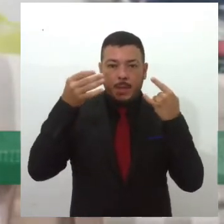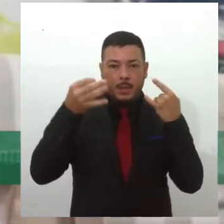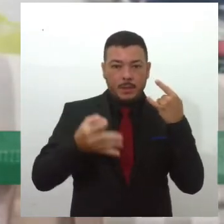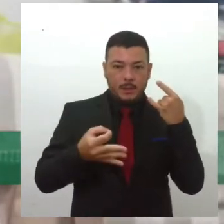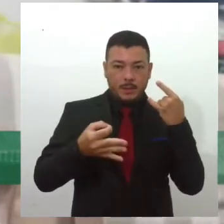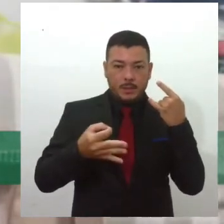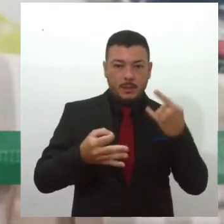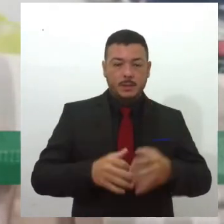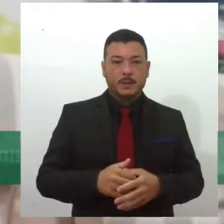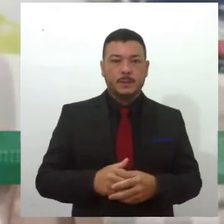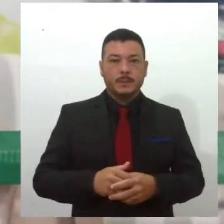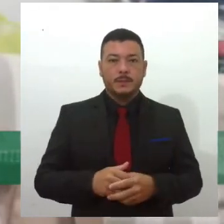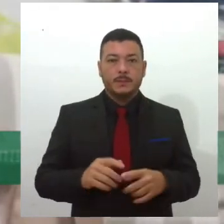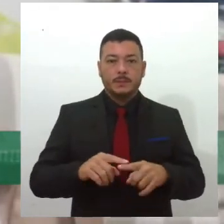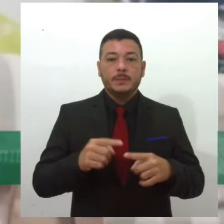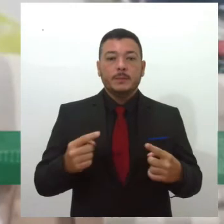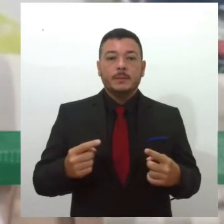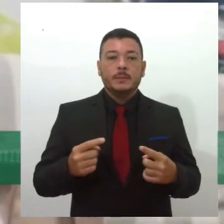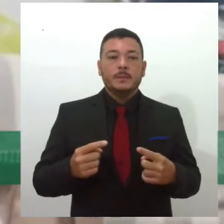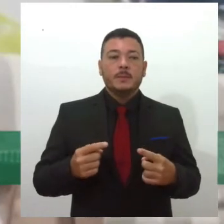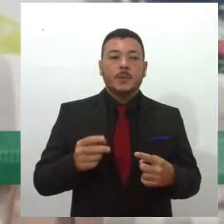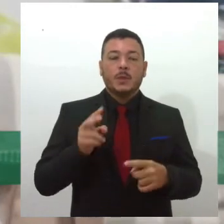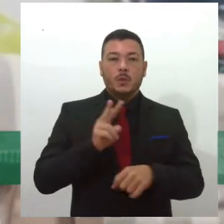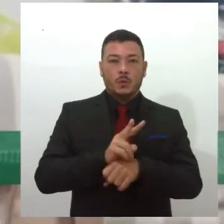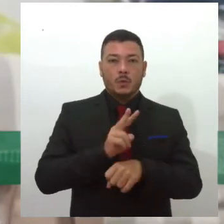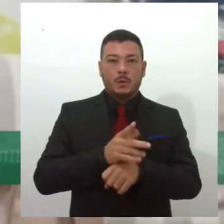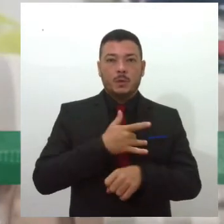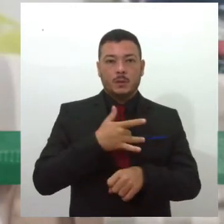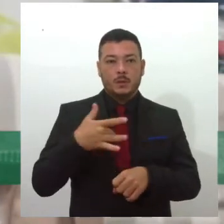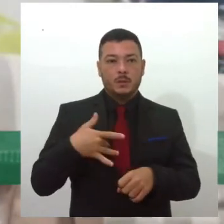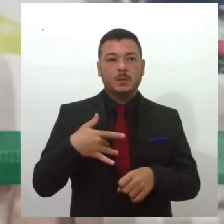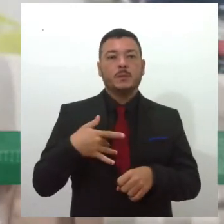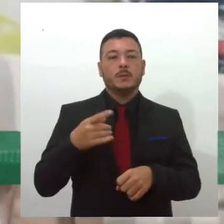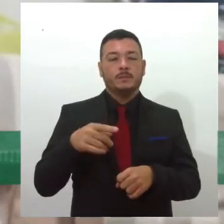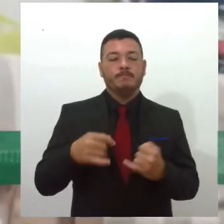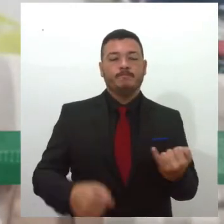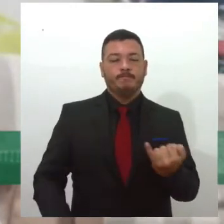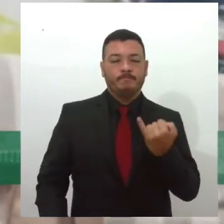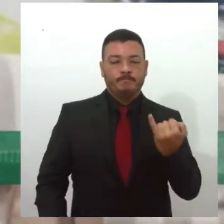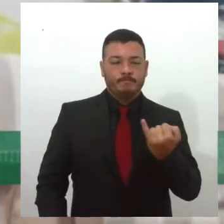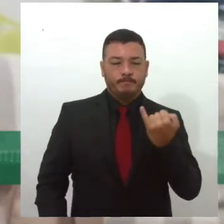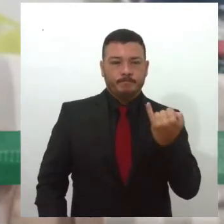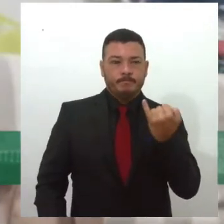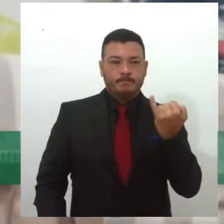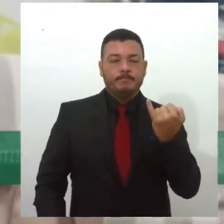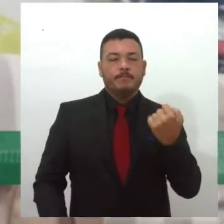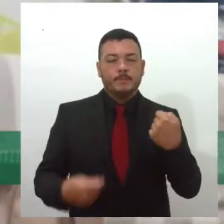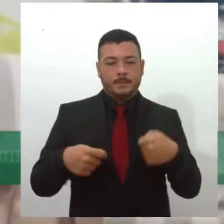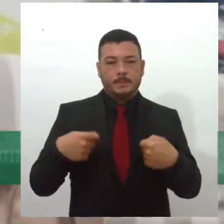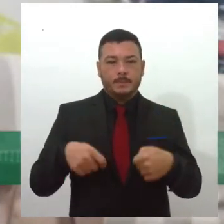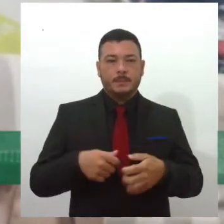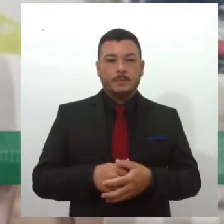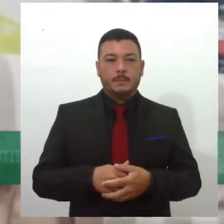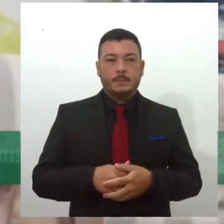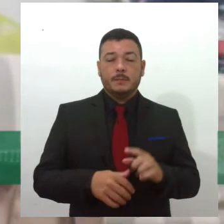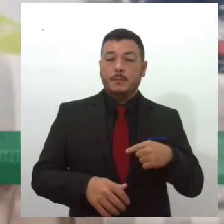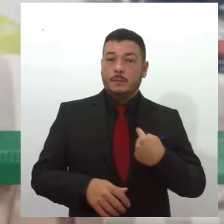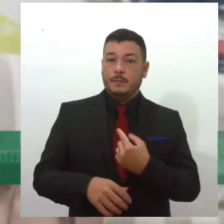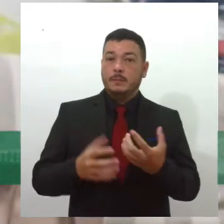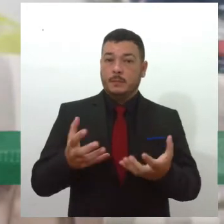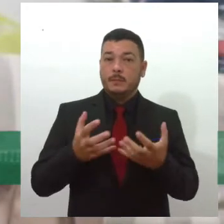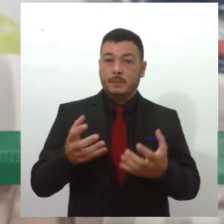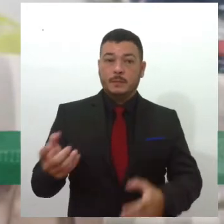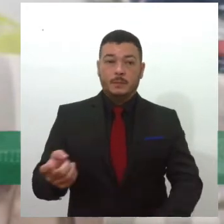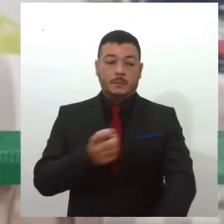mas que cuidem da saúde. Então, isso é muito importante e necessário. E que lembrem de tomar a segunda dose